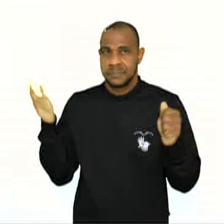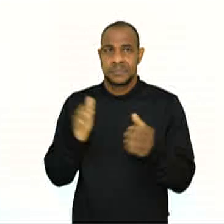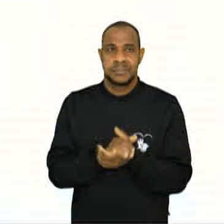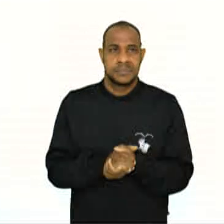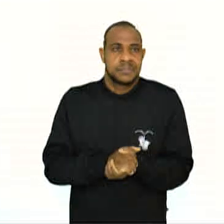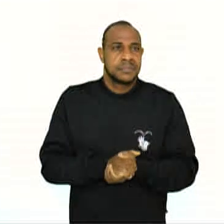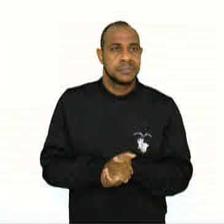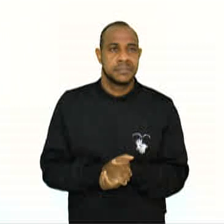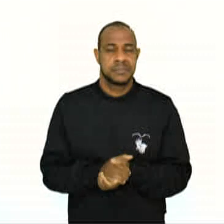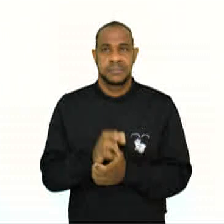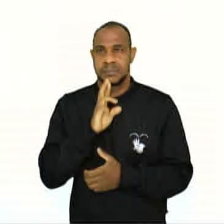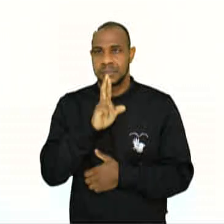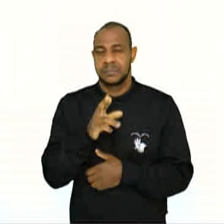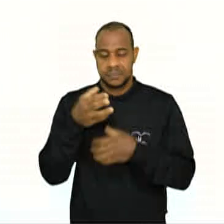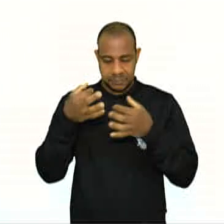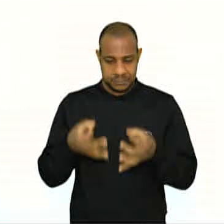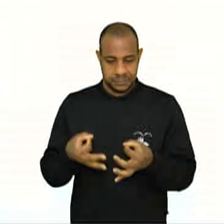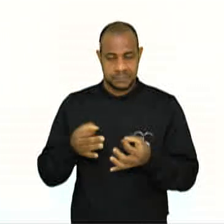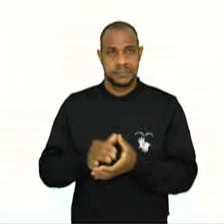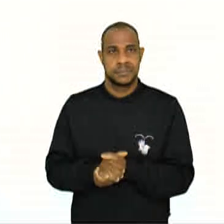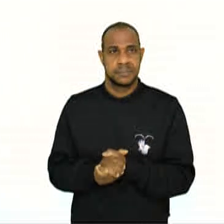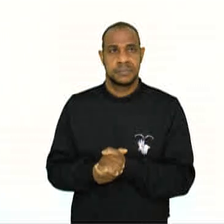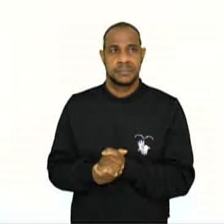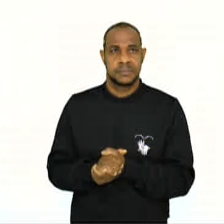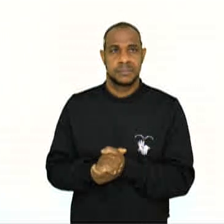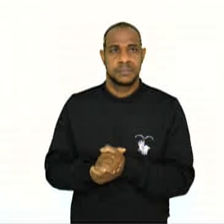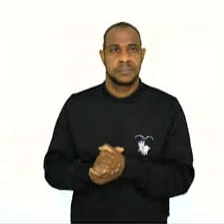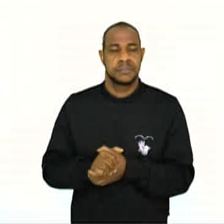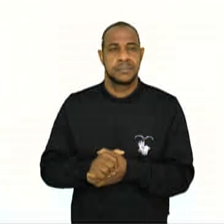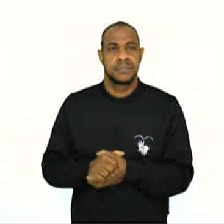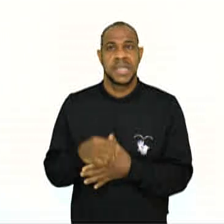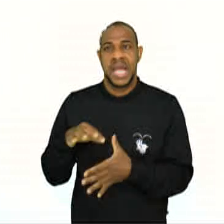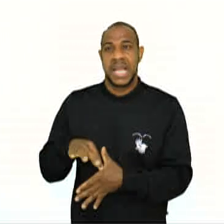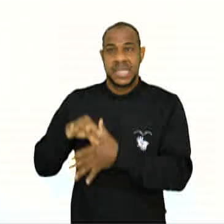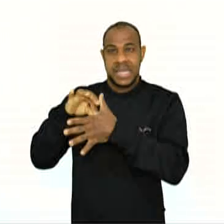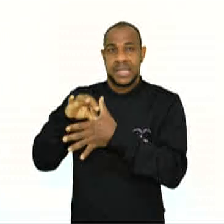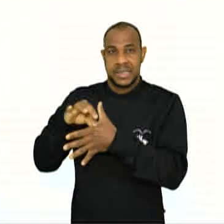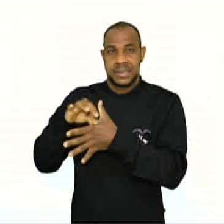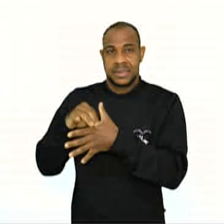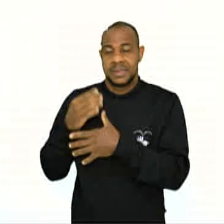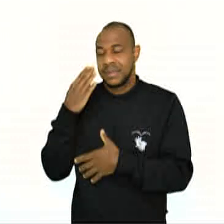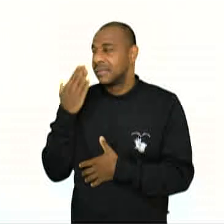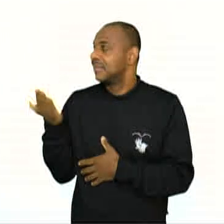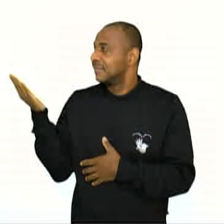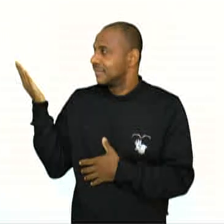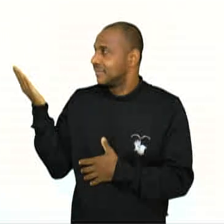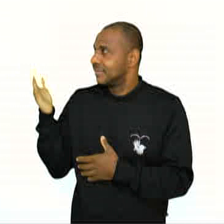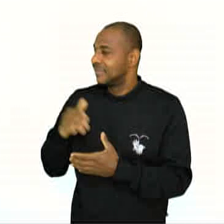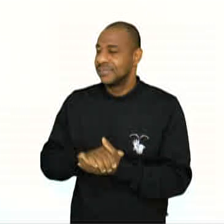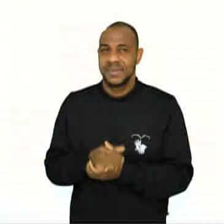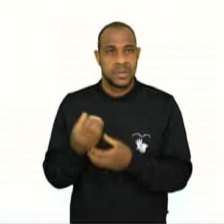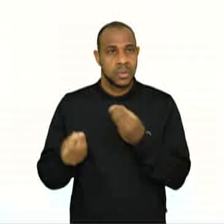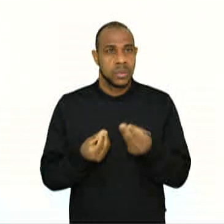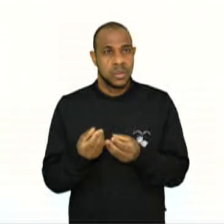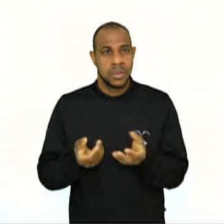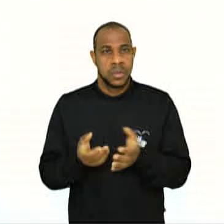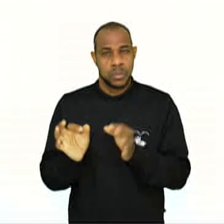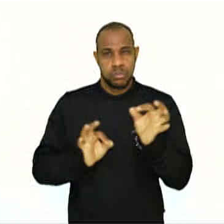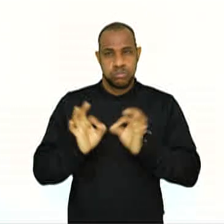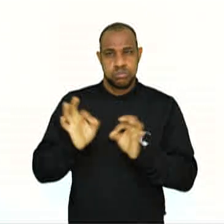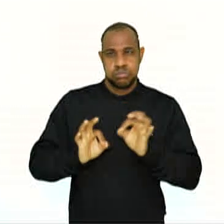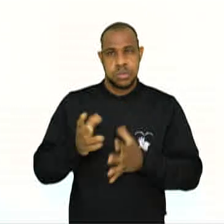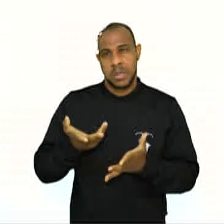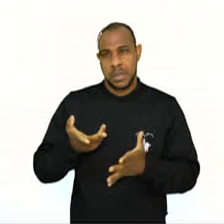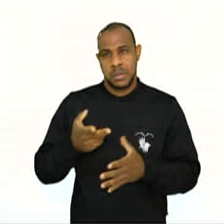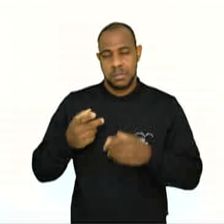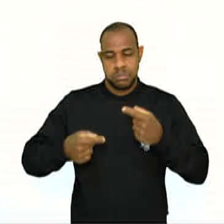liderança burocrática, que você já mata, né? A liderança é carismática, não é burocrática. Mas com políticos tecnicamente bem preparados, escolhidos por